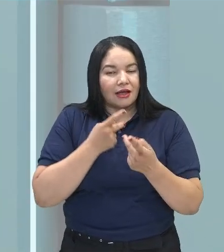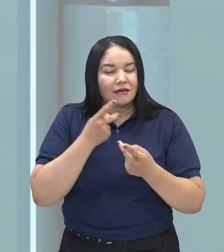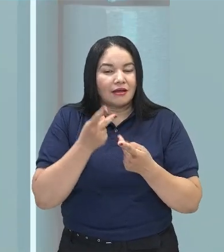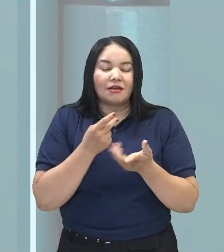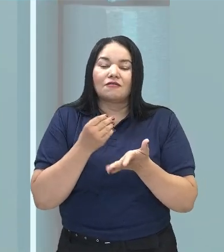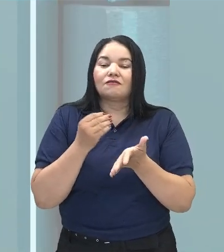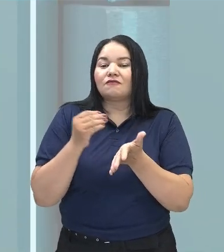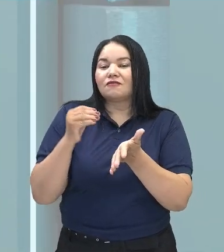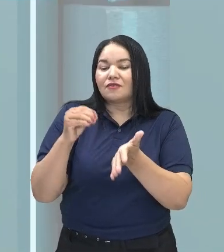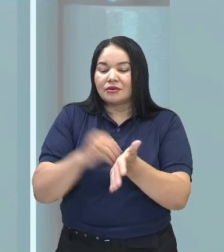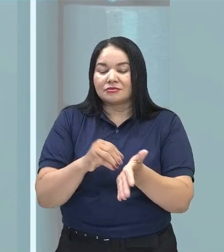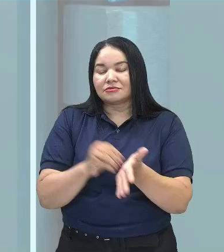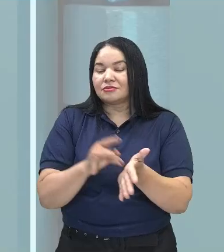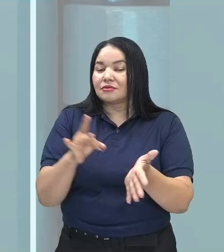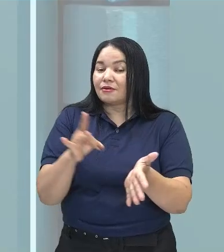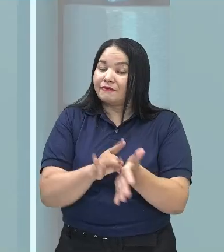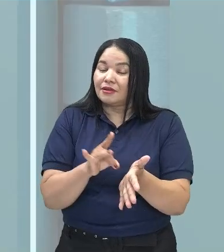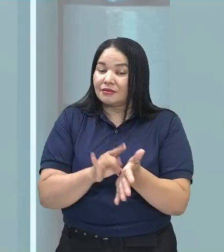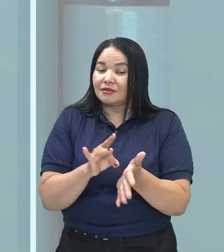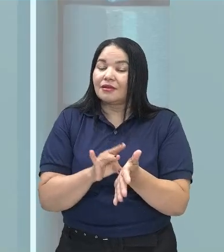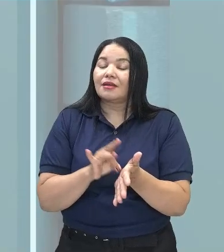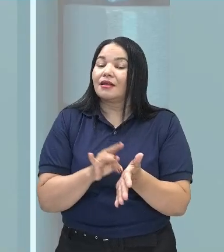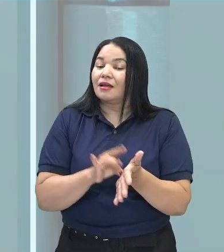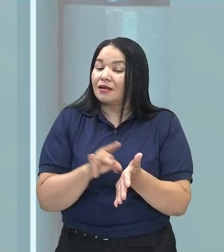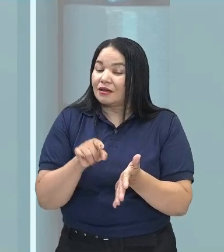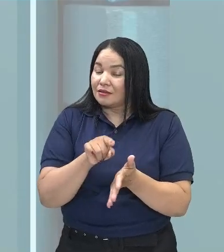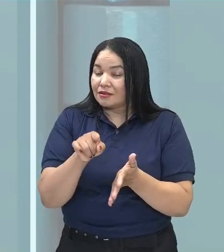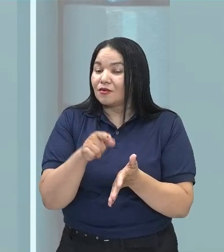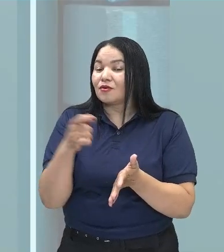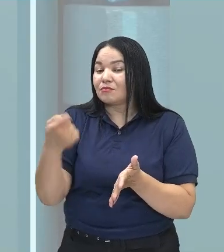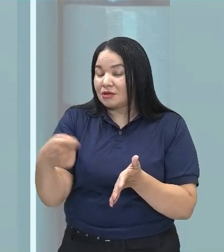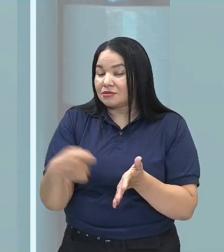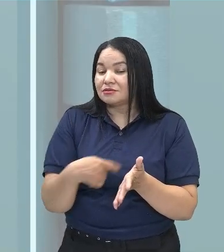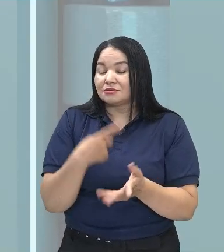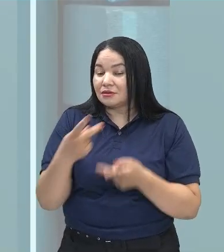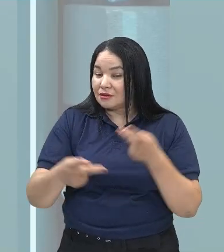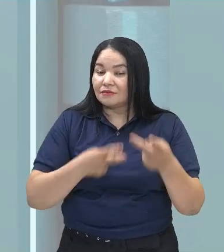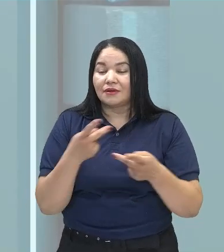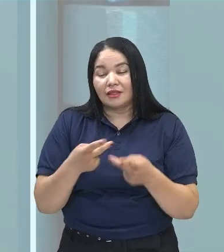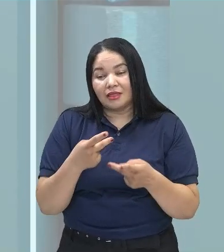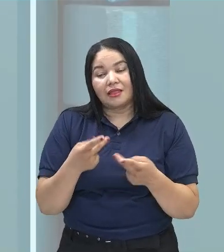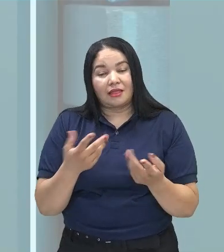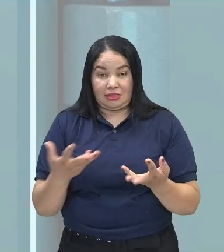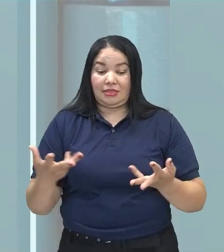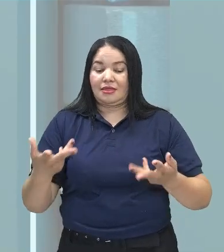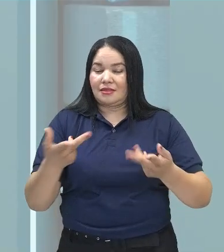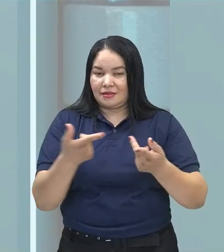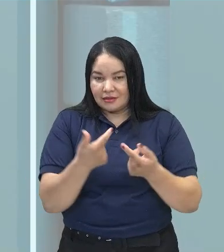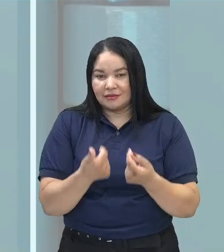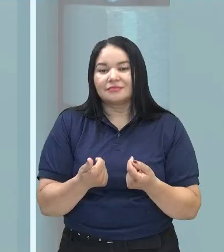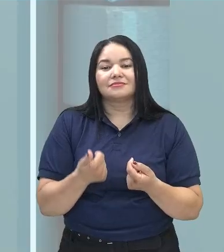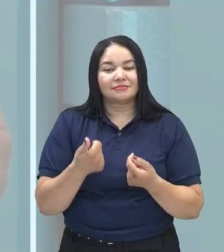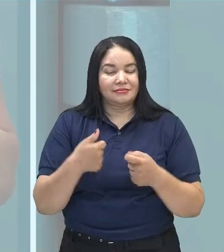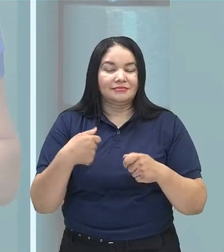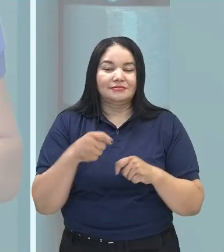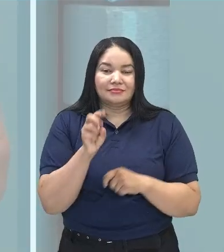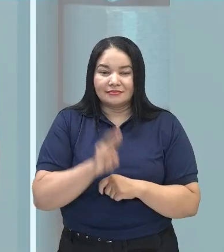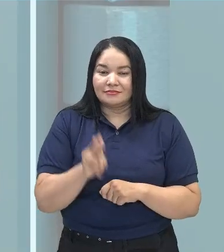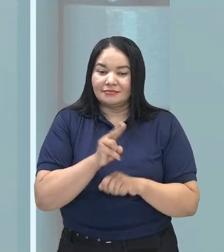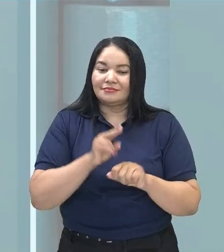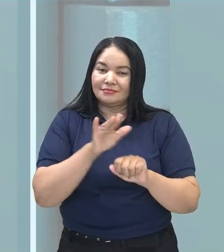com a verdade, você deveria falar e tal. Então, vai utilizando o eufemismo